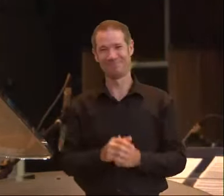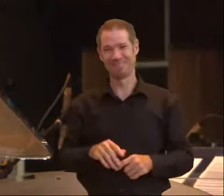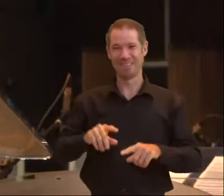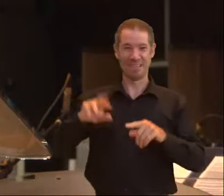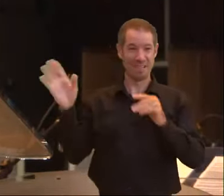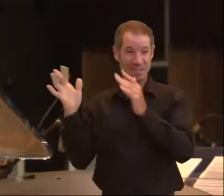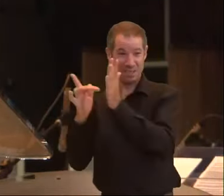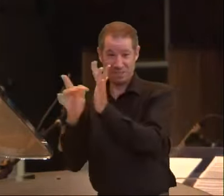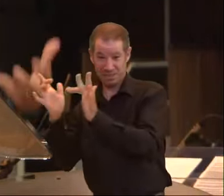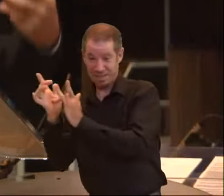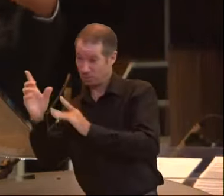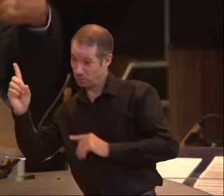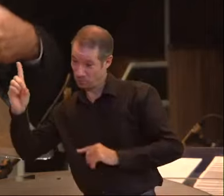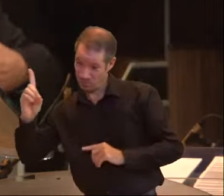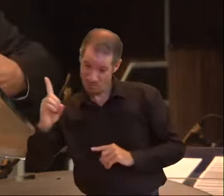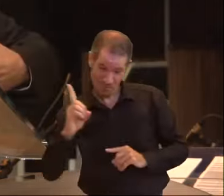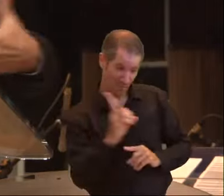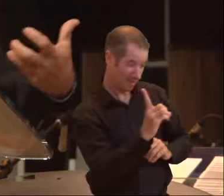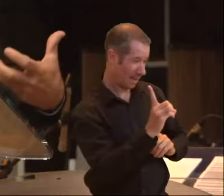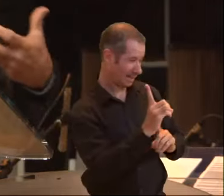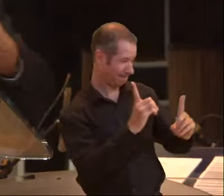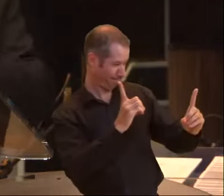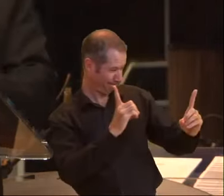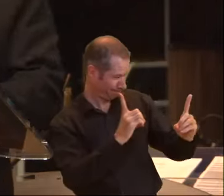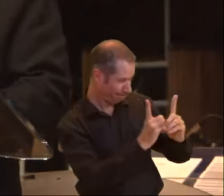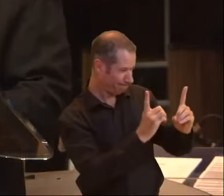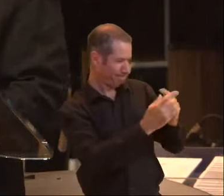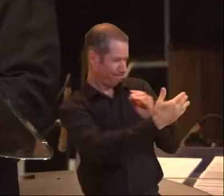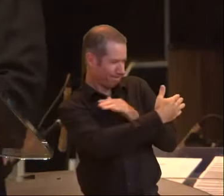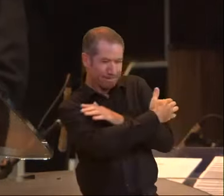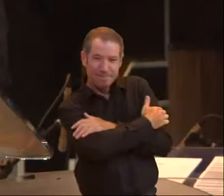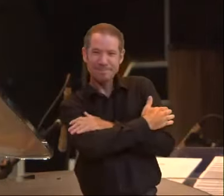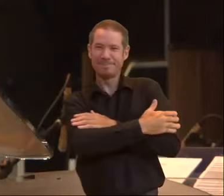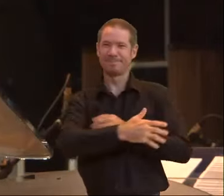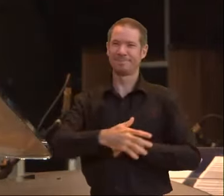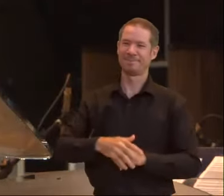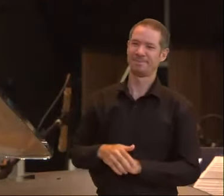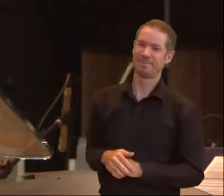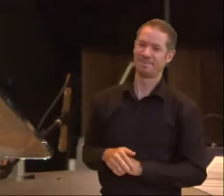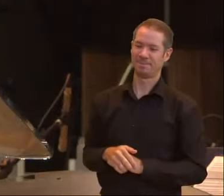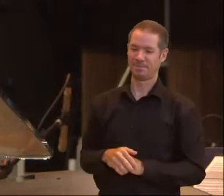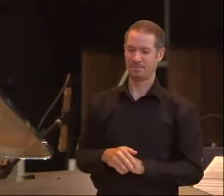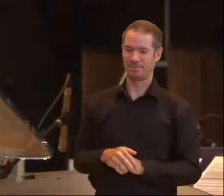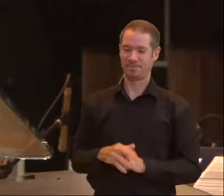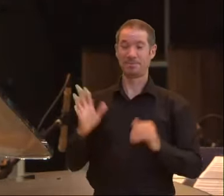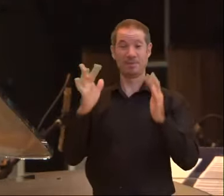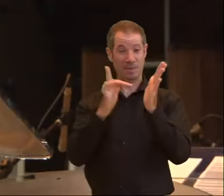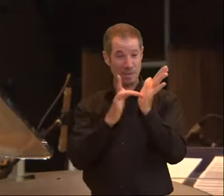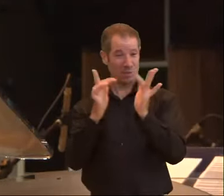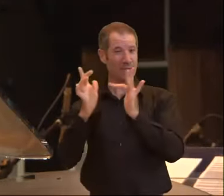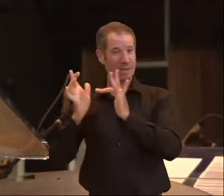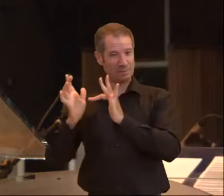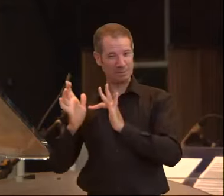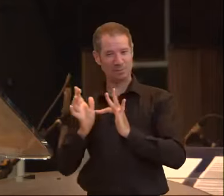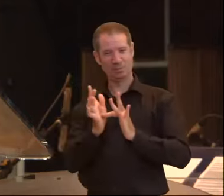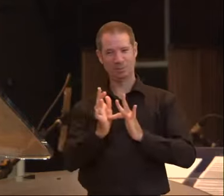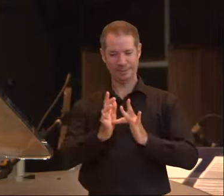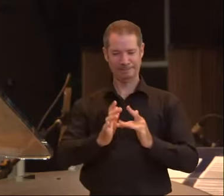então Jesus vai acolhê-lo, Jesus vai buscá-lo, vai abraçá-lo. E aí Jesus, meus